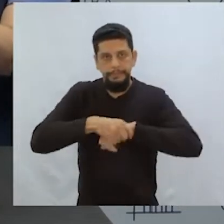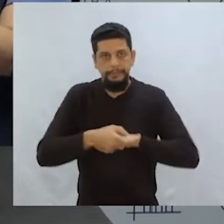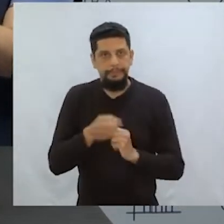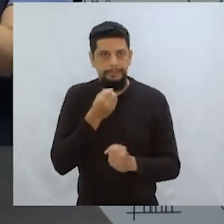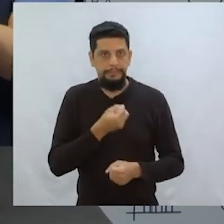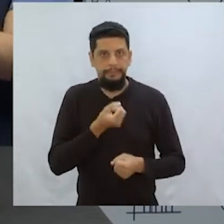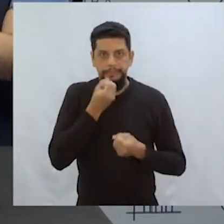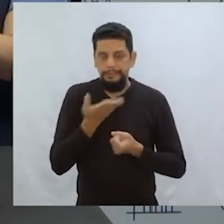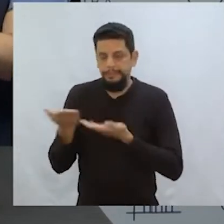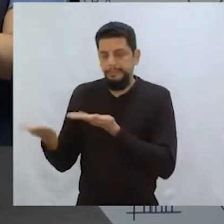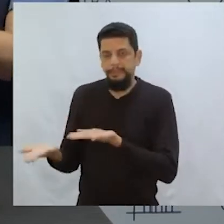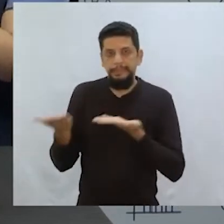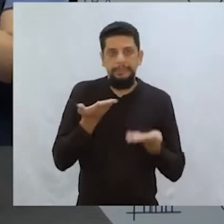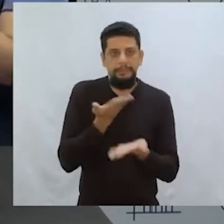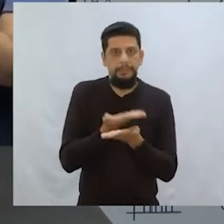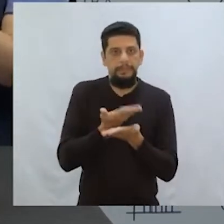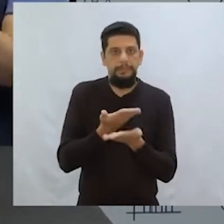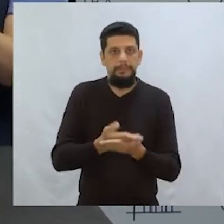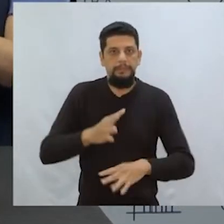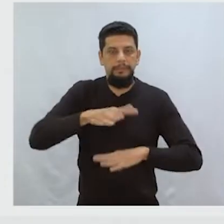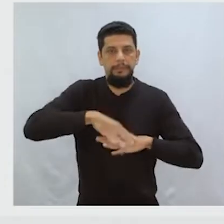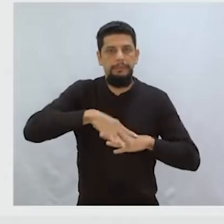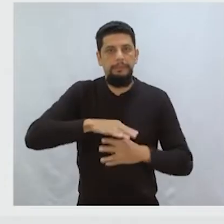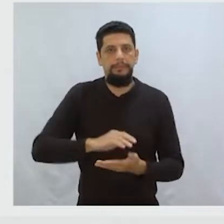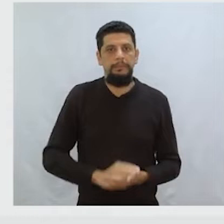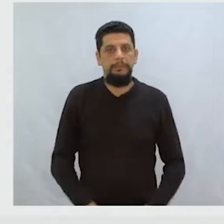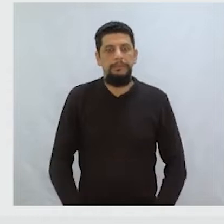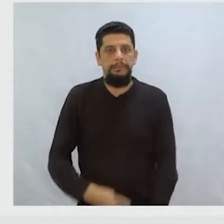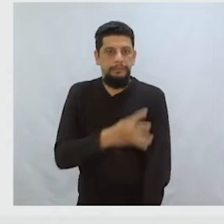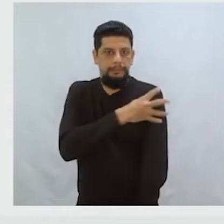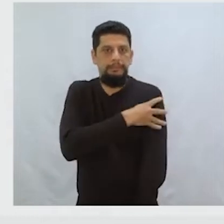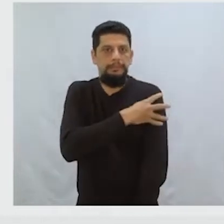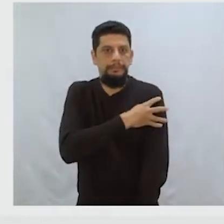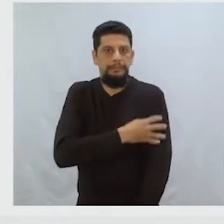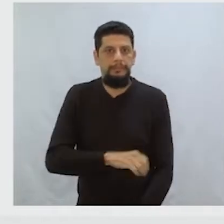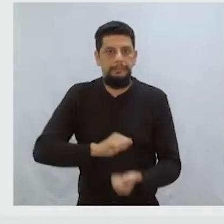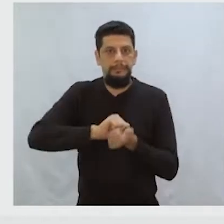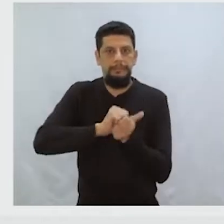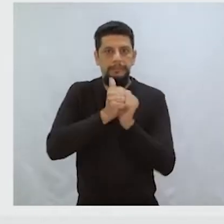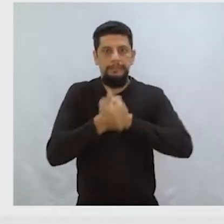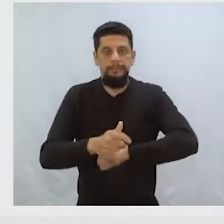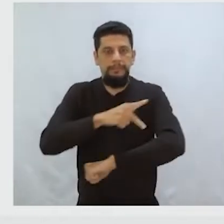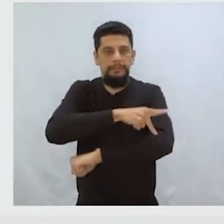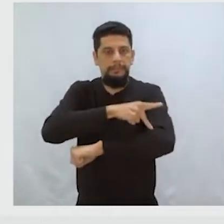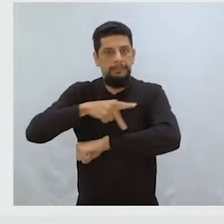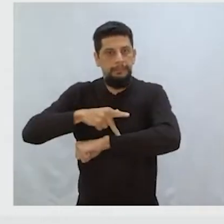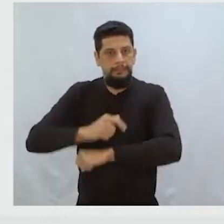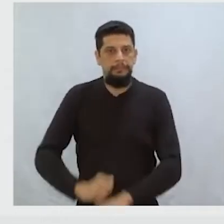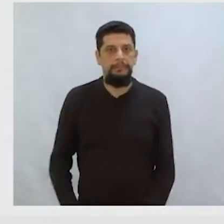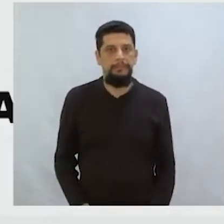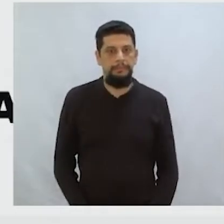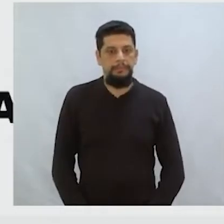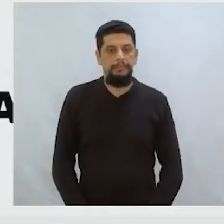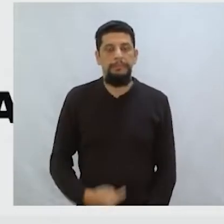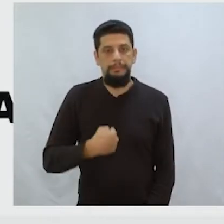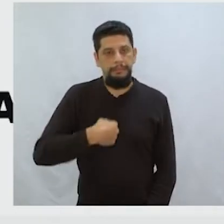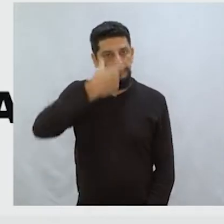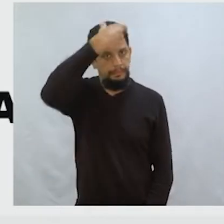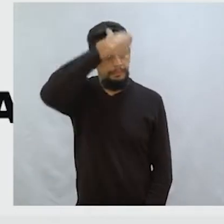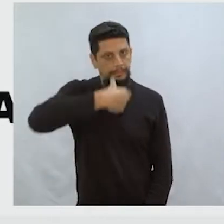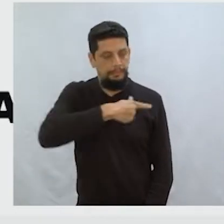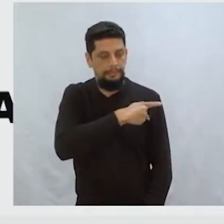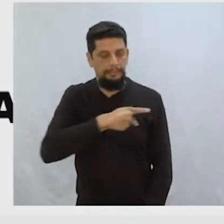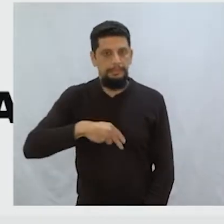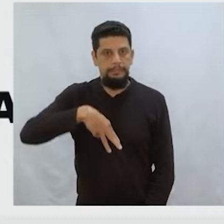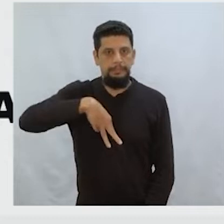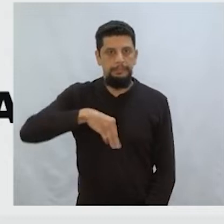Higienizar. Sejam bem-vindos à nossa aula de matemática do quarto ano da adequação pedagógica. Eu